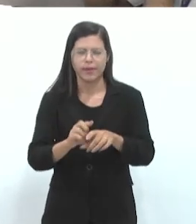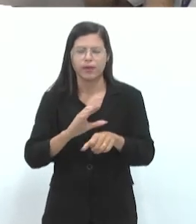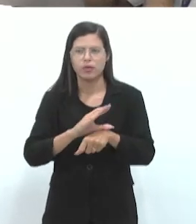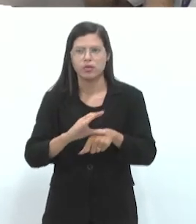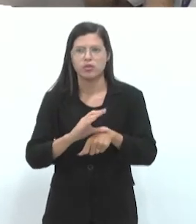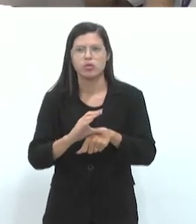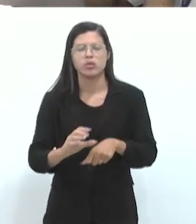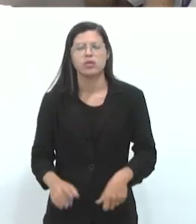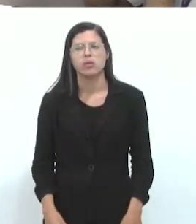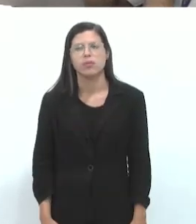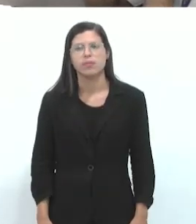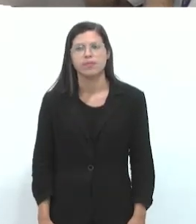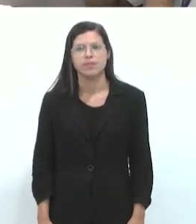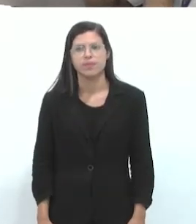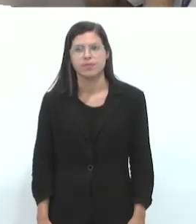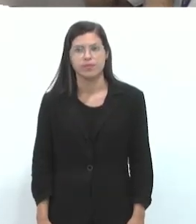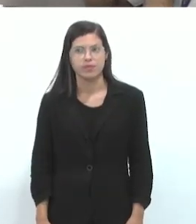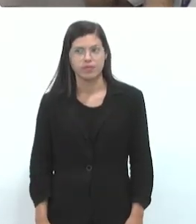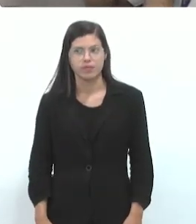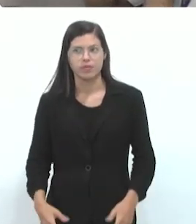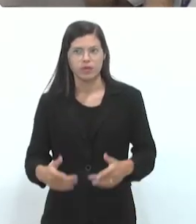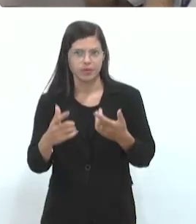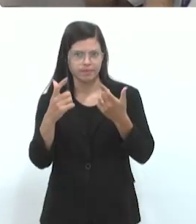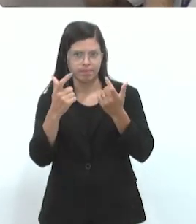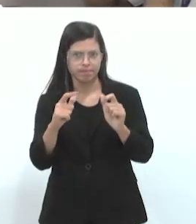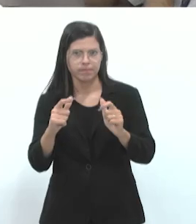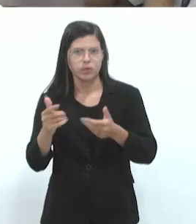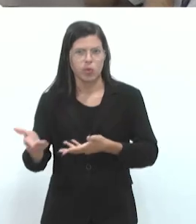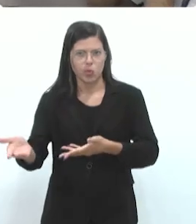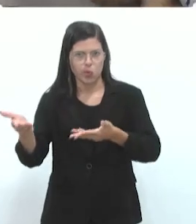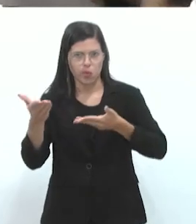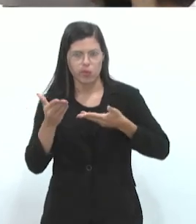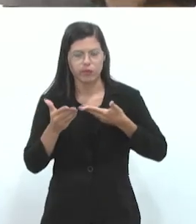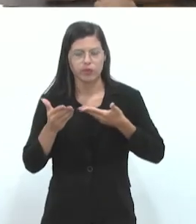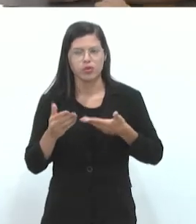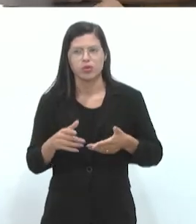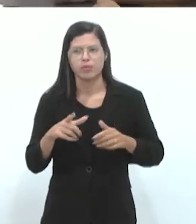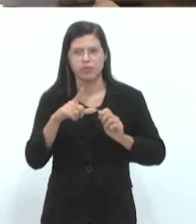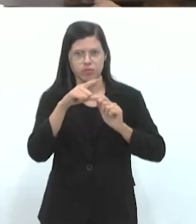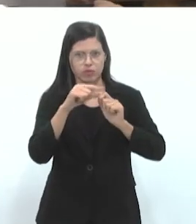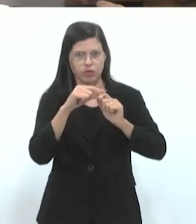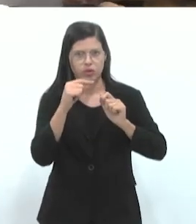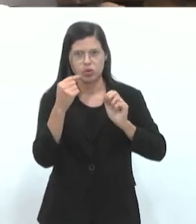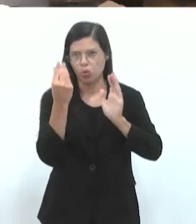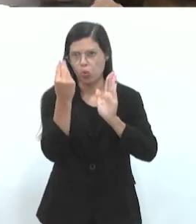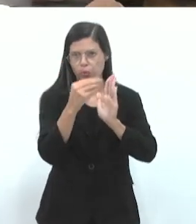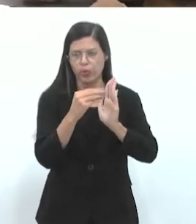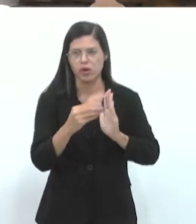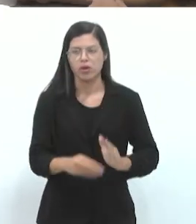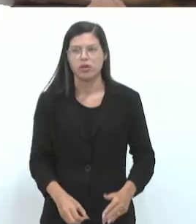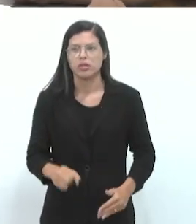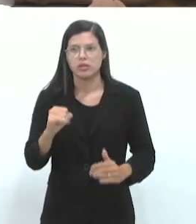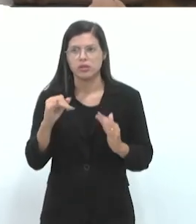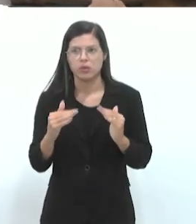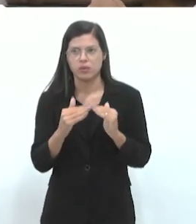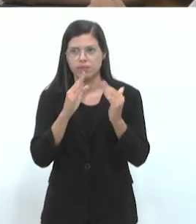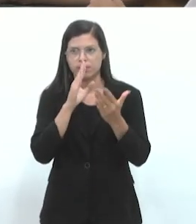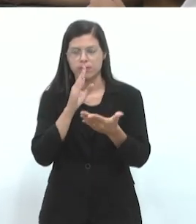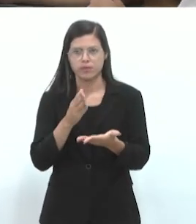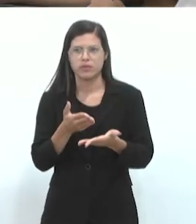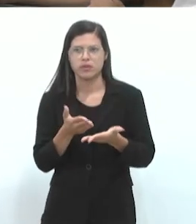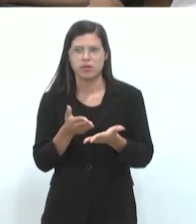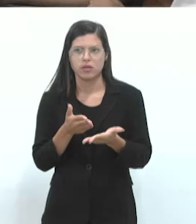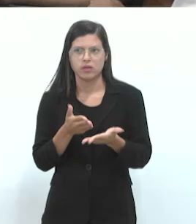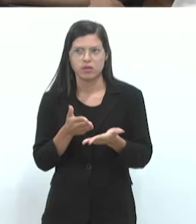a citação nesse convite ao artigo citado pelo deputado Luiz Paulo. Os senhores que aprovam permaneçam como